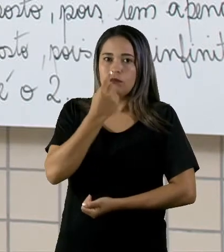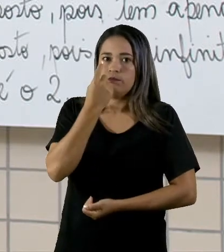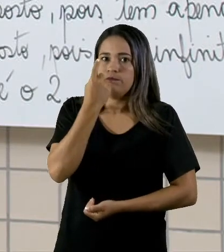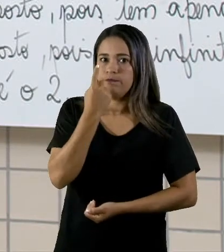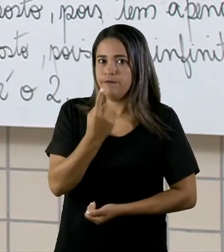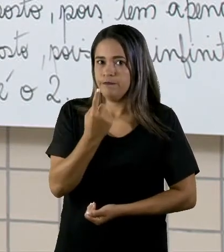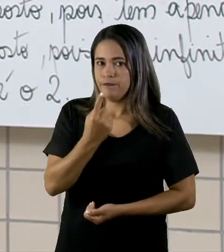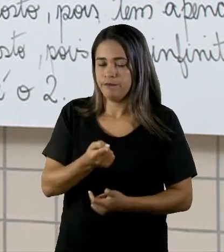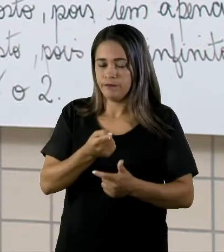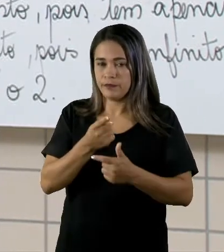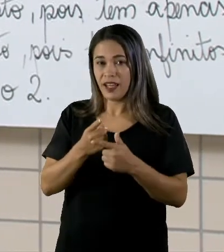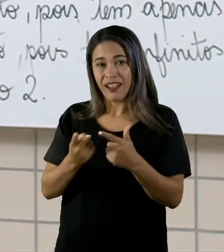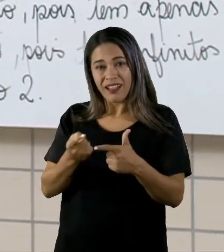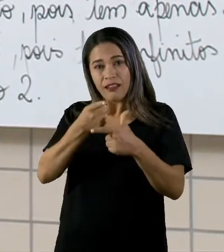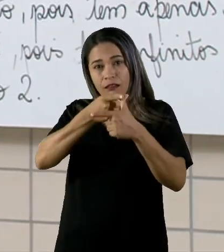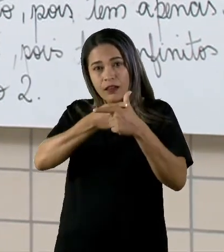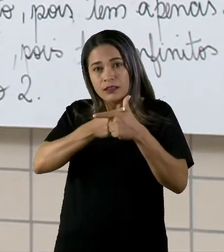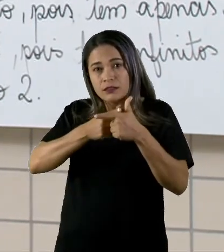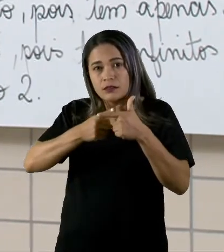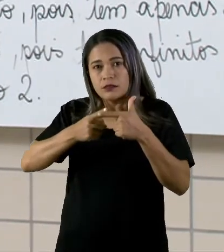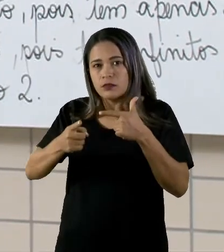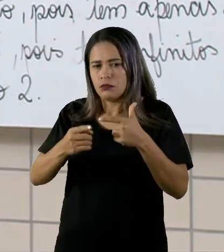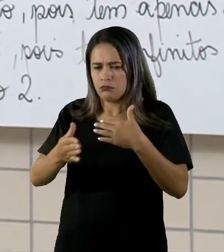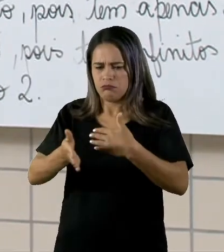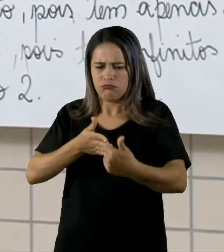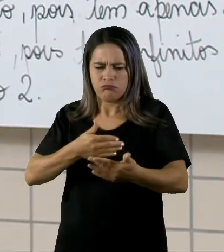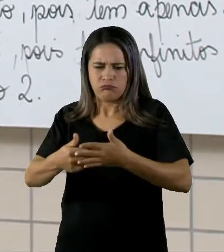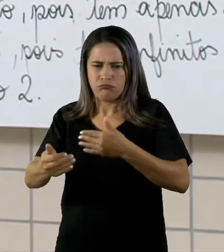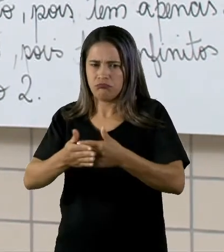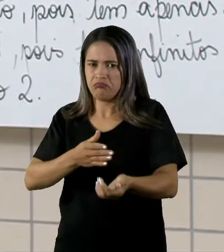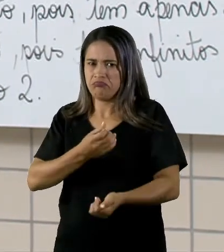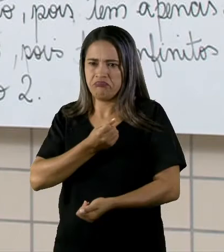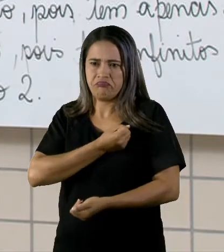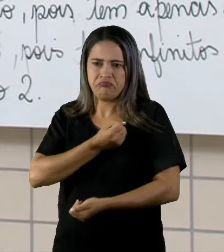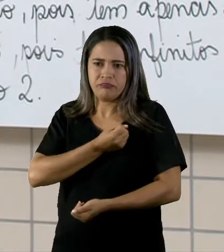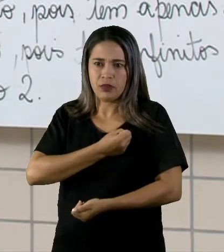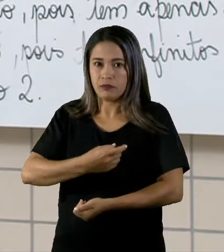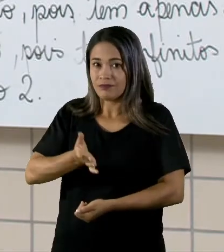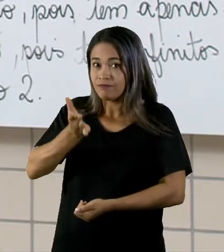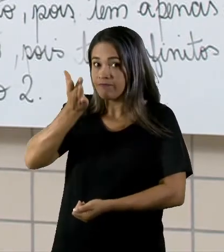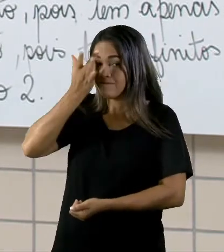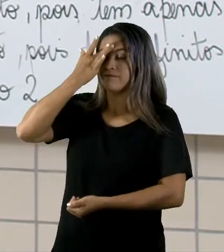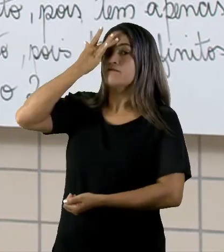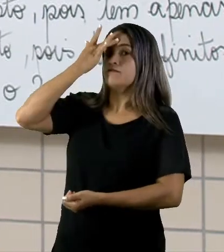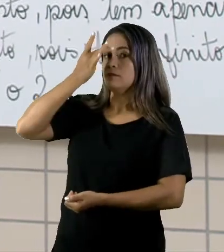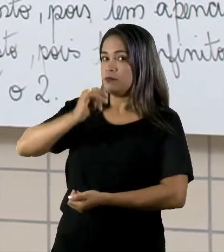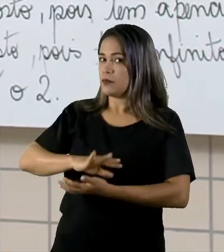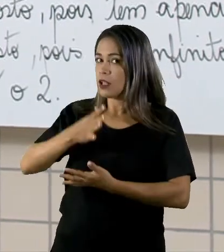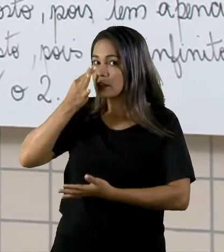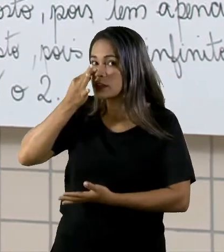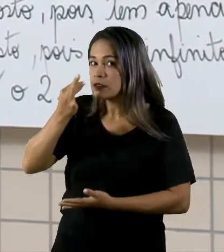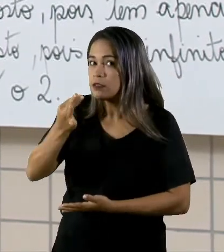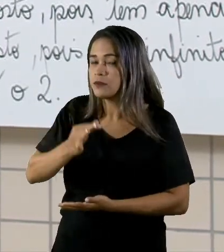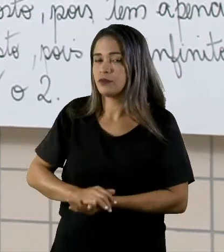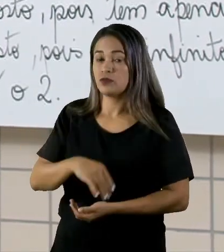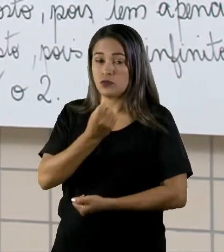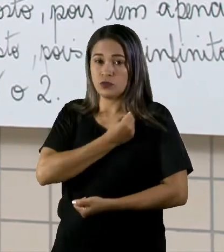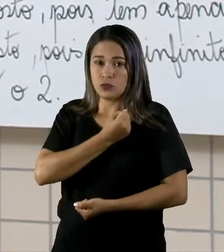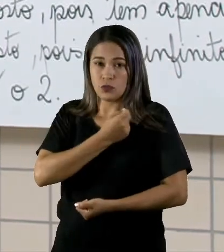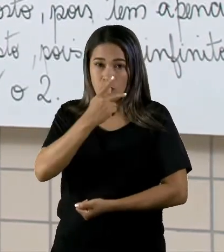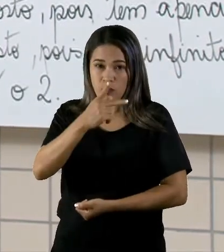é divisor de qualquer número. Isso é uma coisa que você tem que prestar atenção. O número primo